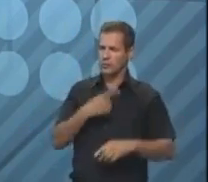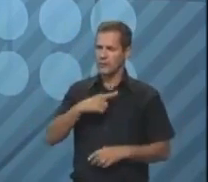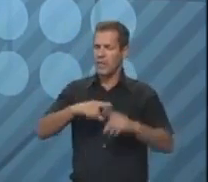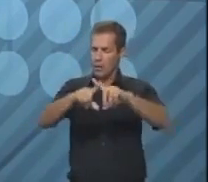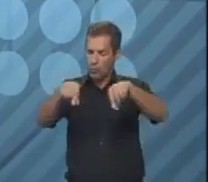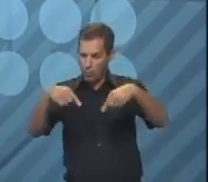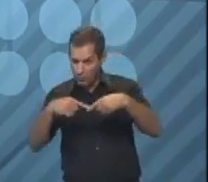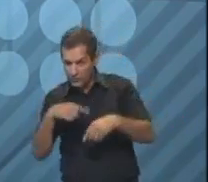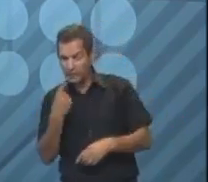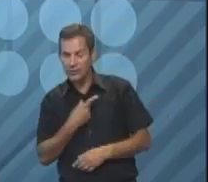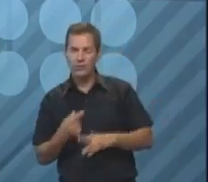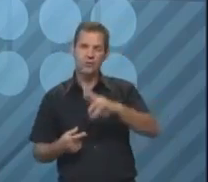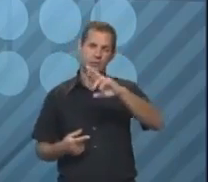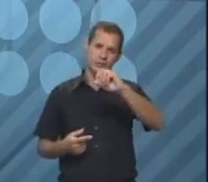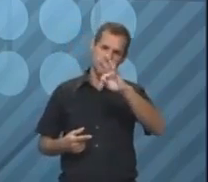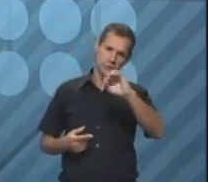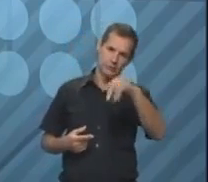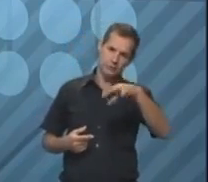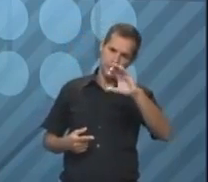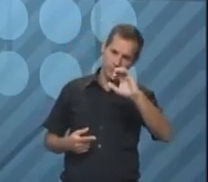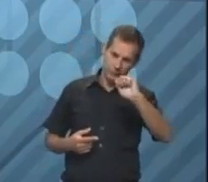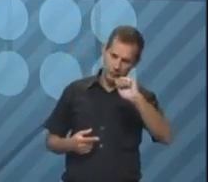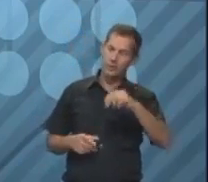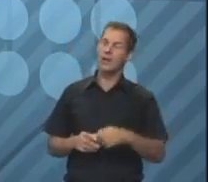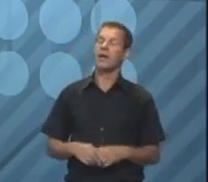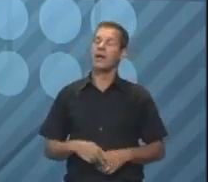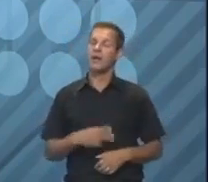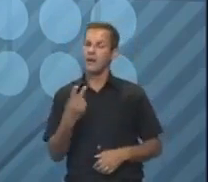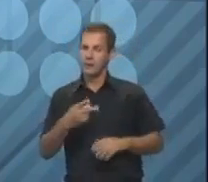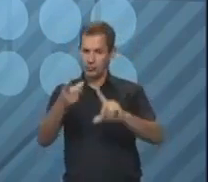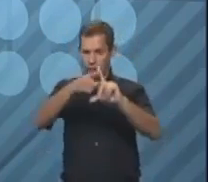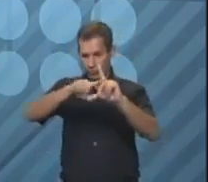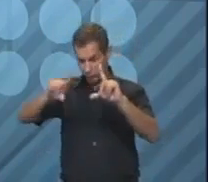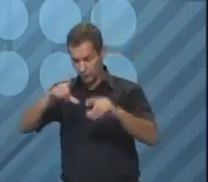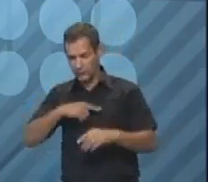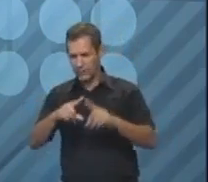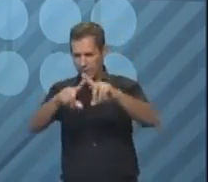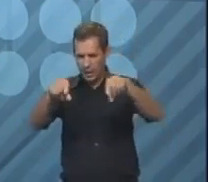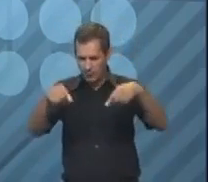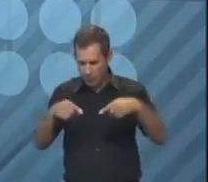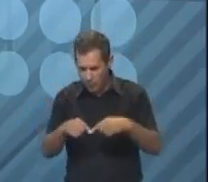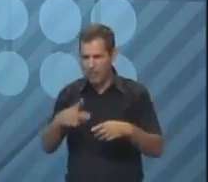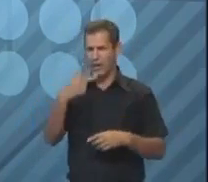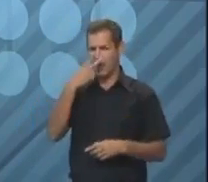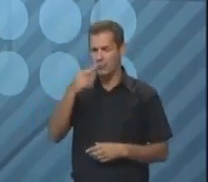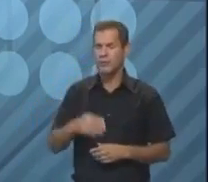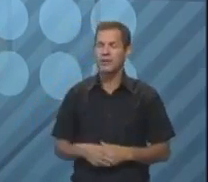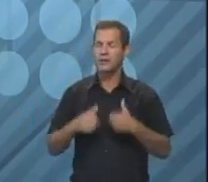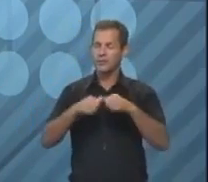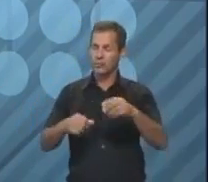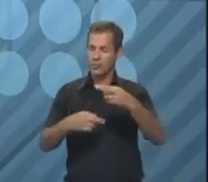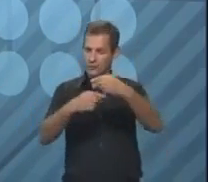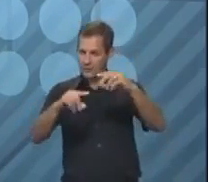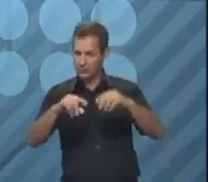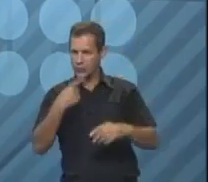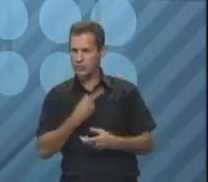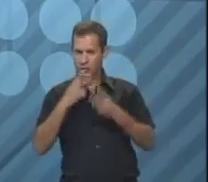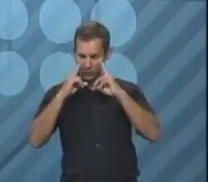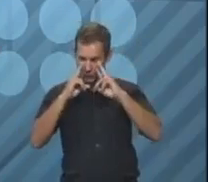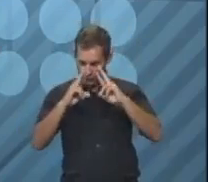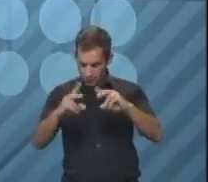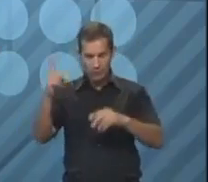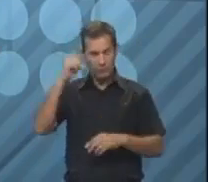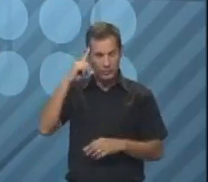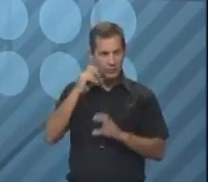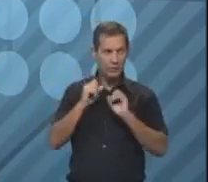ter quando a gente rotaciona essas duas parábolas. Nós vamos ter uma região parecida com esses objetos que a gente pode encontrar